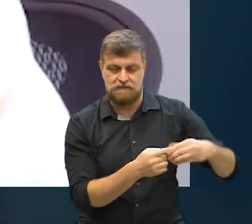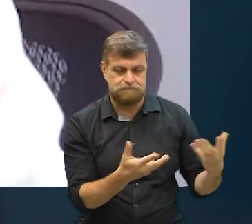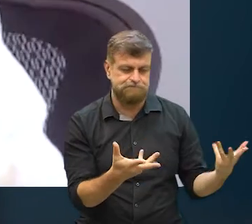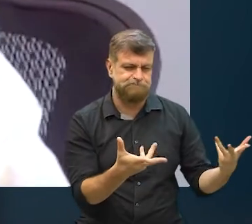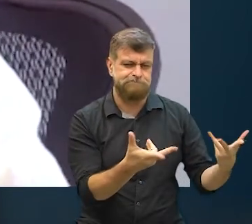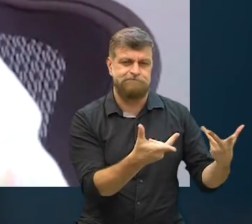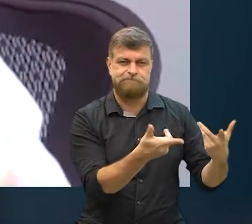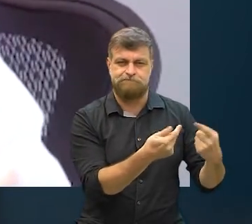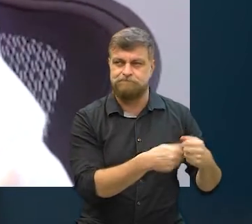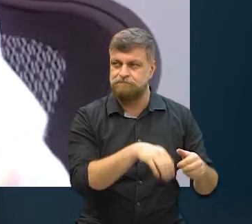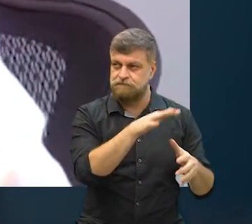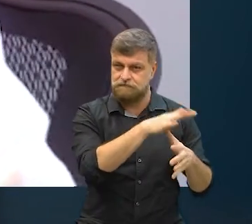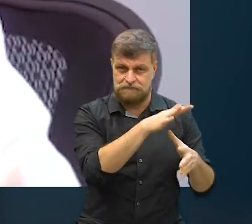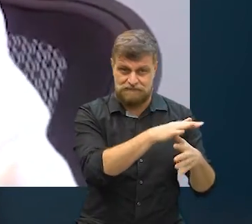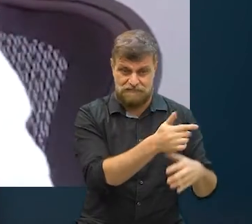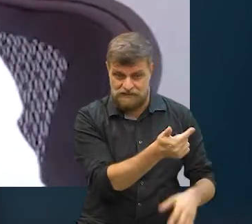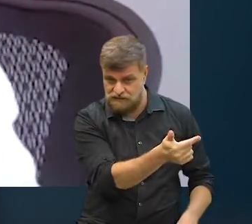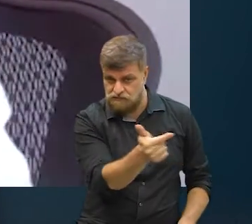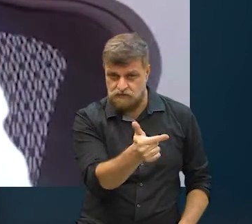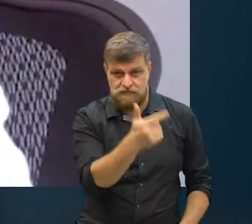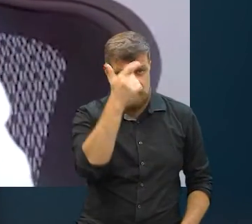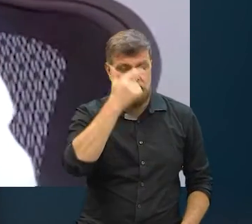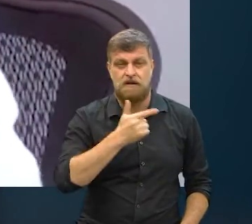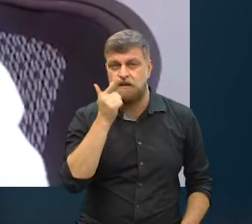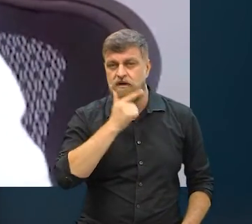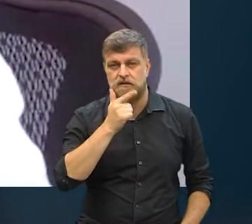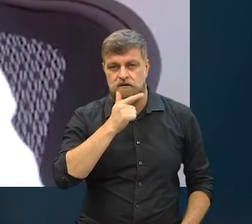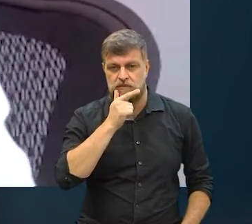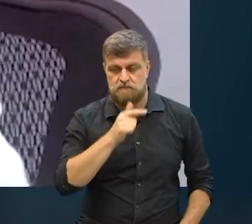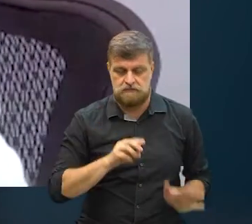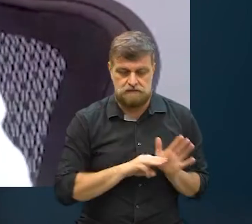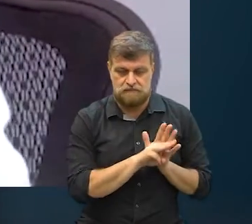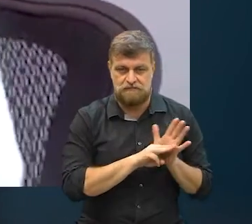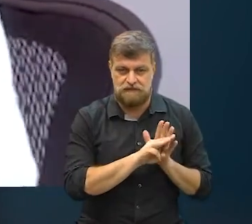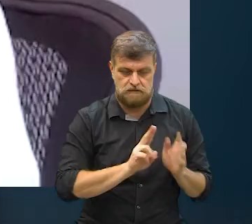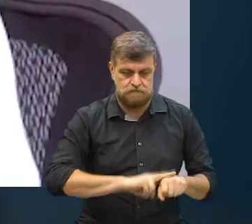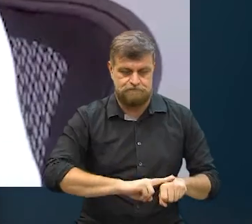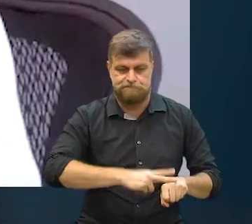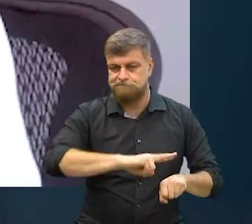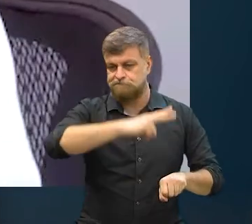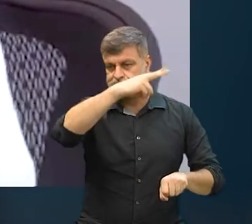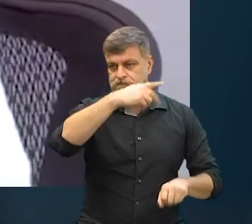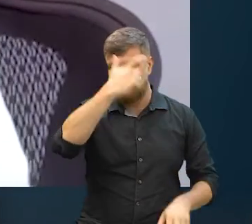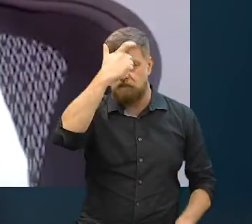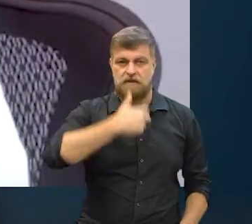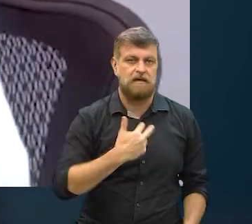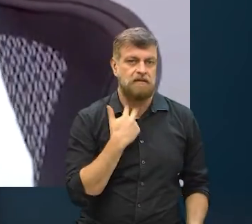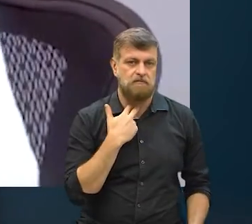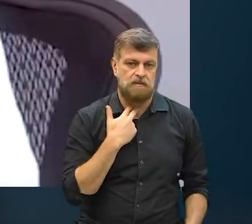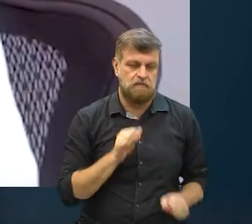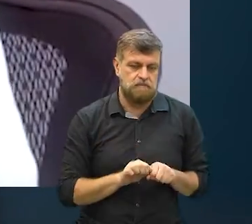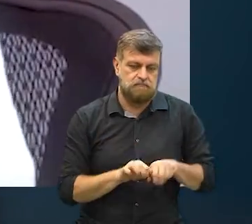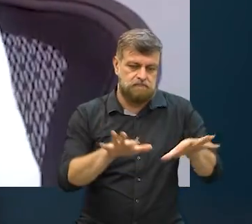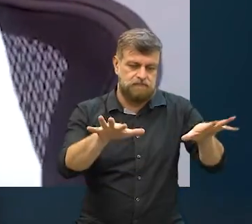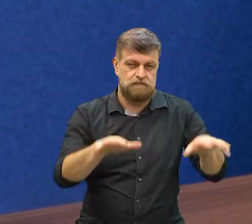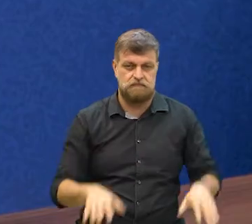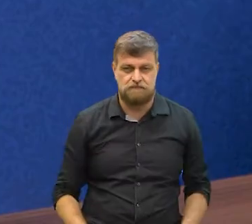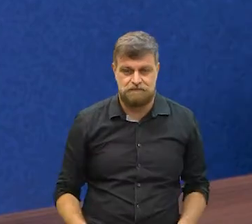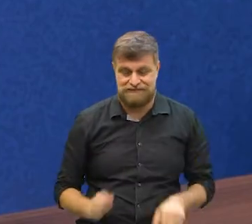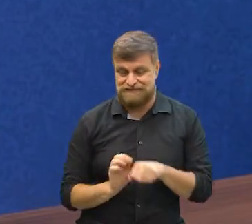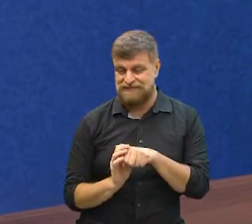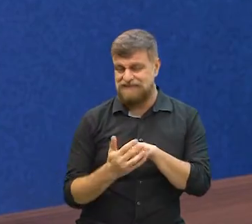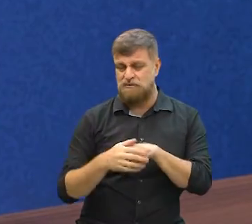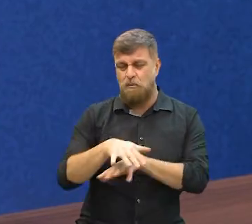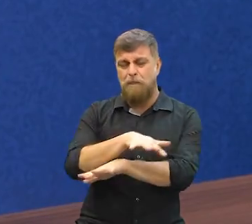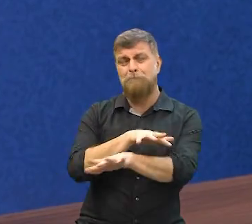essa excelência, né? Porque se não tiver isso, eu não consigo replicar o sucesso, daí não teria sentido eu ser uma franquia hoje para mim.